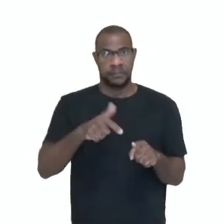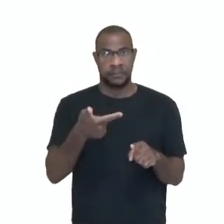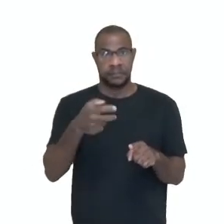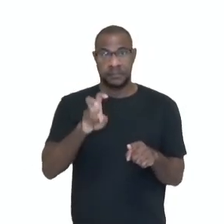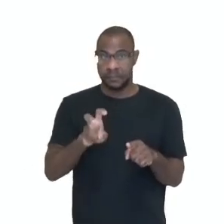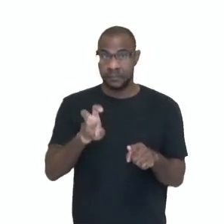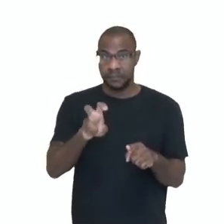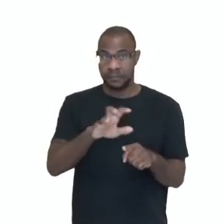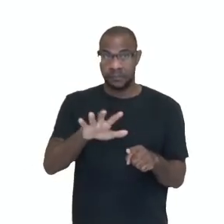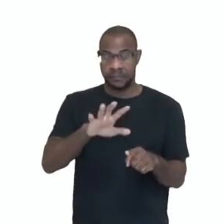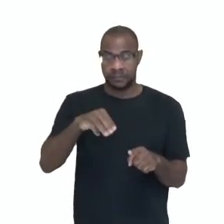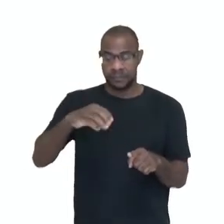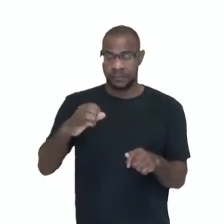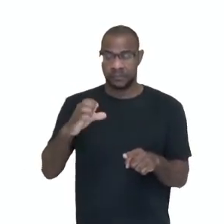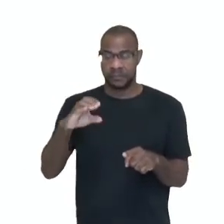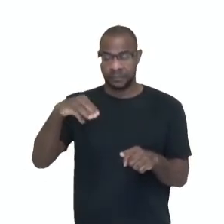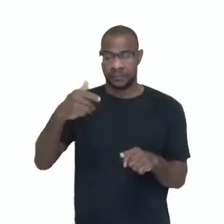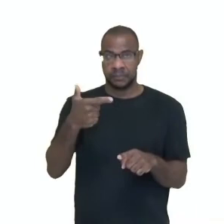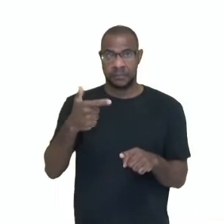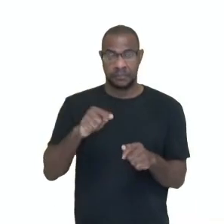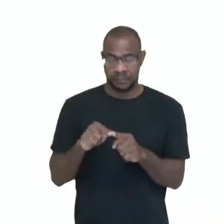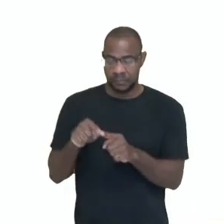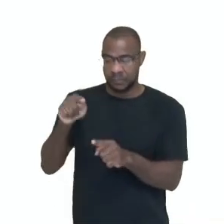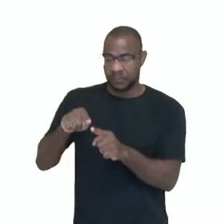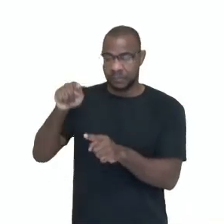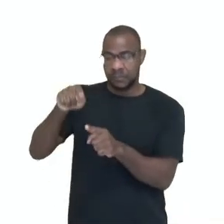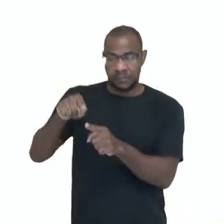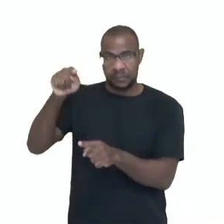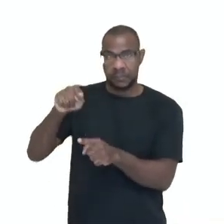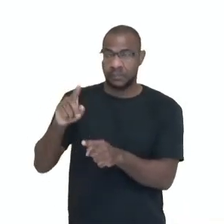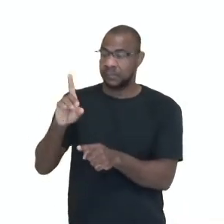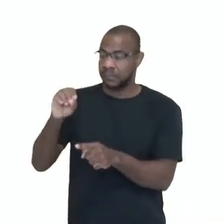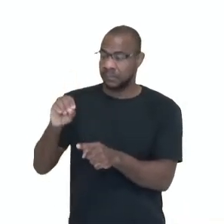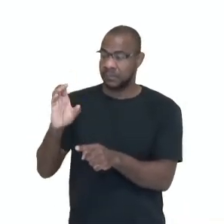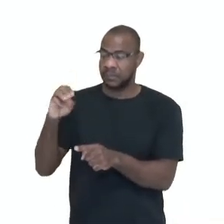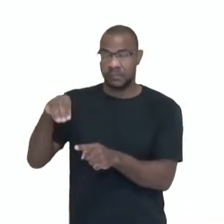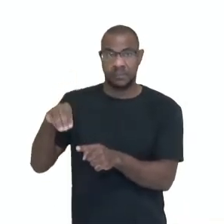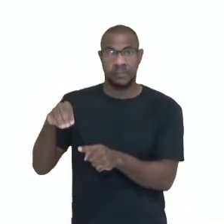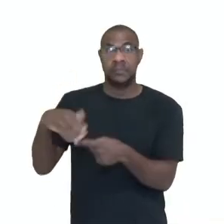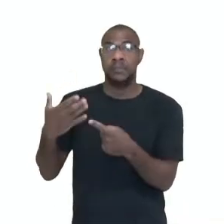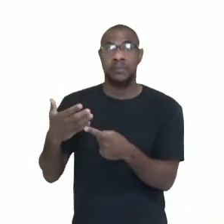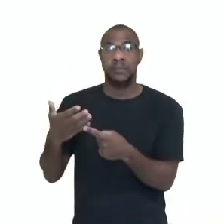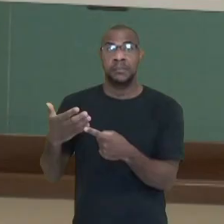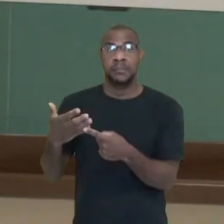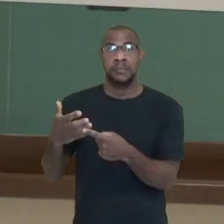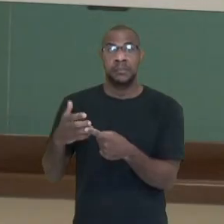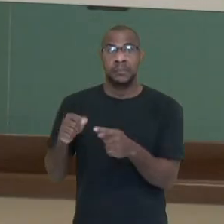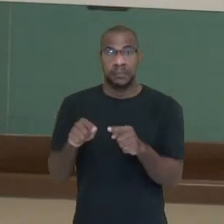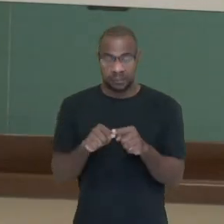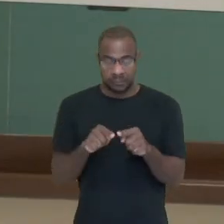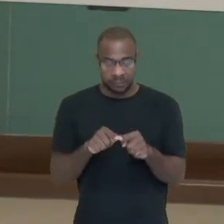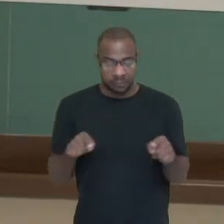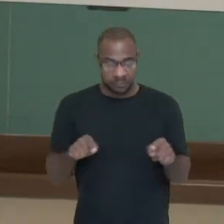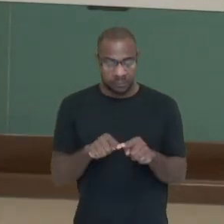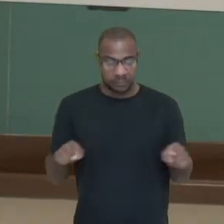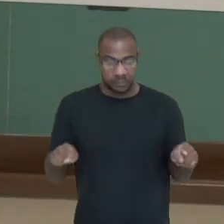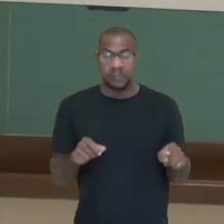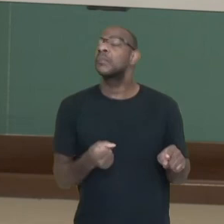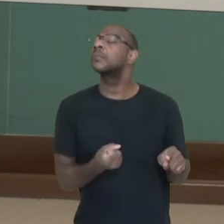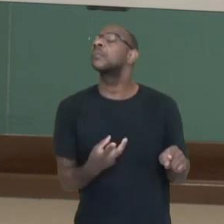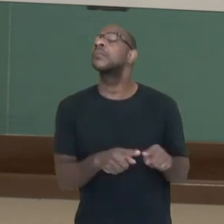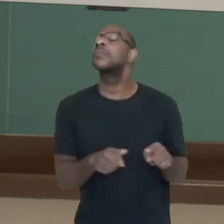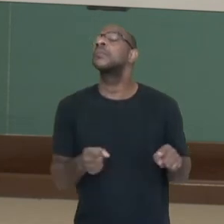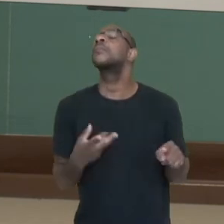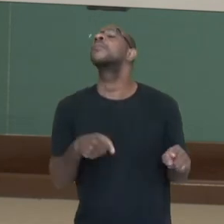centímetros quadrados e sua altura mede 10 centímetros, qual é a medida da sua largura? Eu quero essa medida aqui. Eu